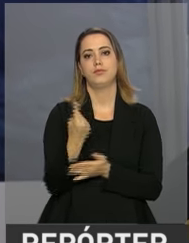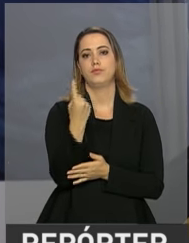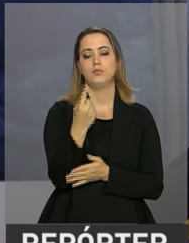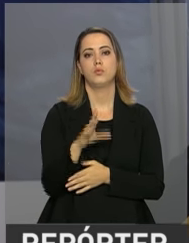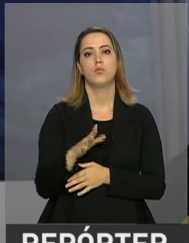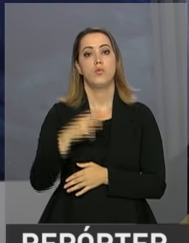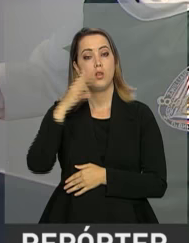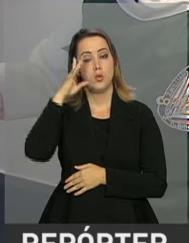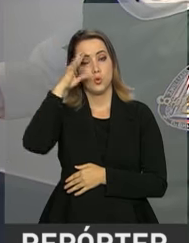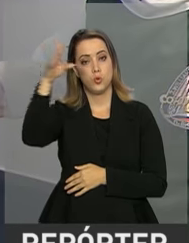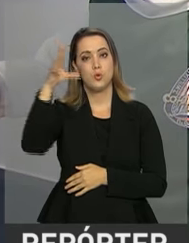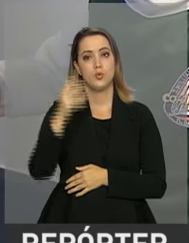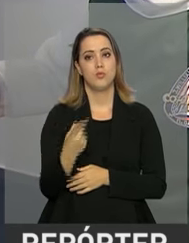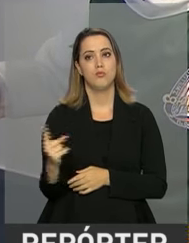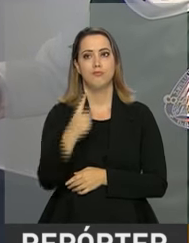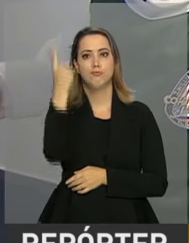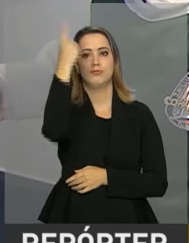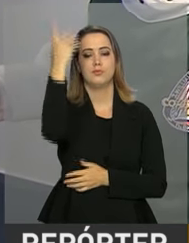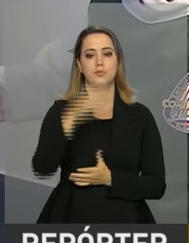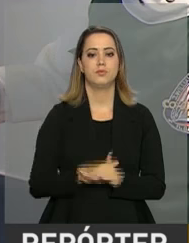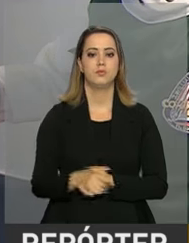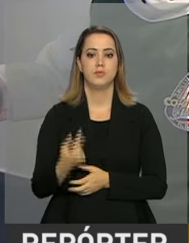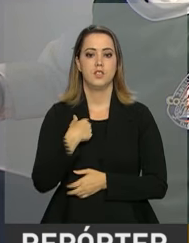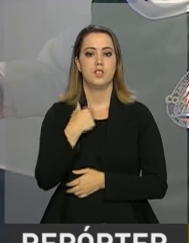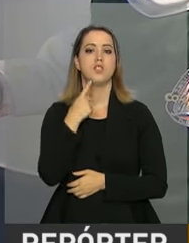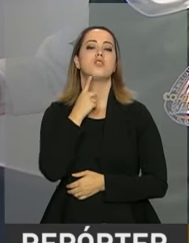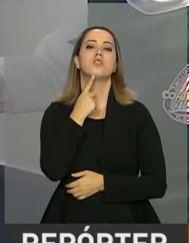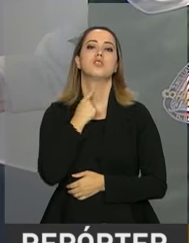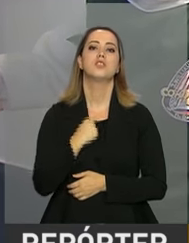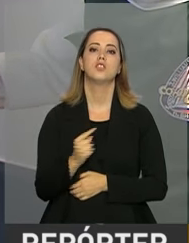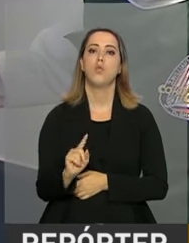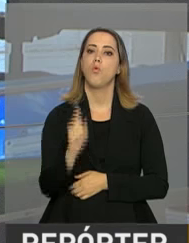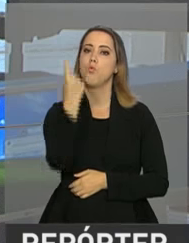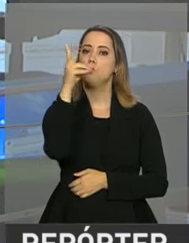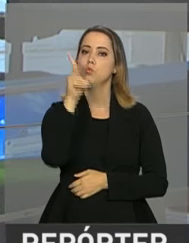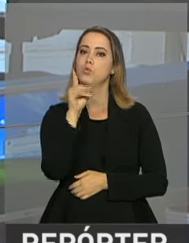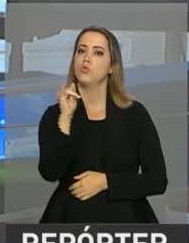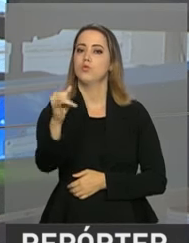sonho de ir para o espaço. Eu tenho vontade de ser astronauta, pelo menos por um dia.